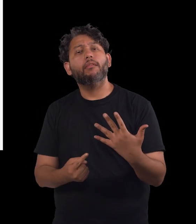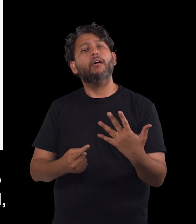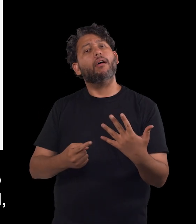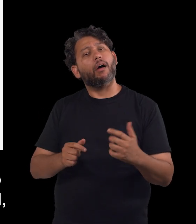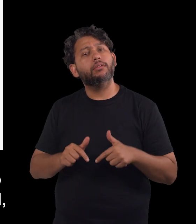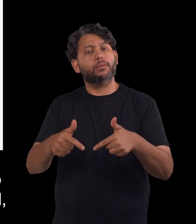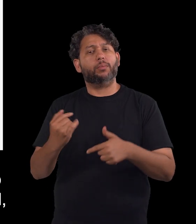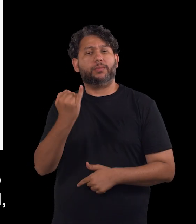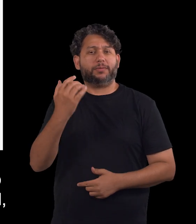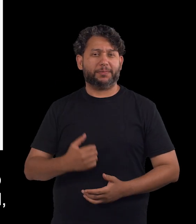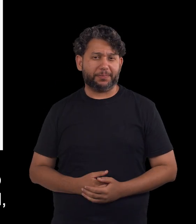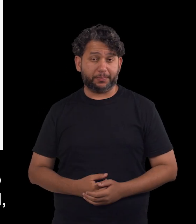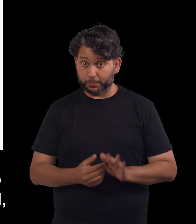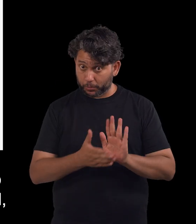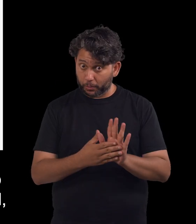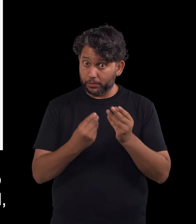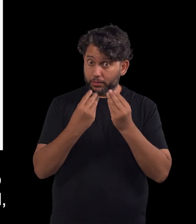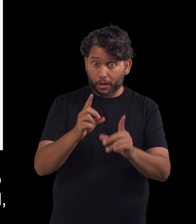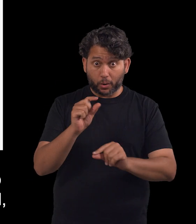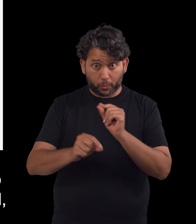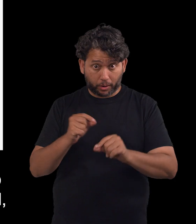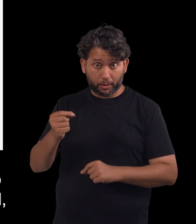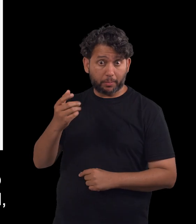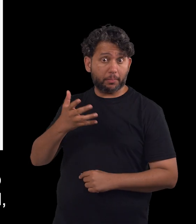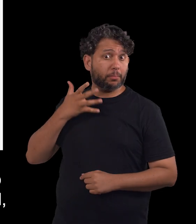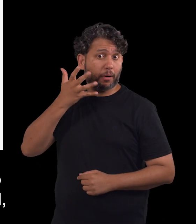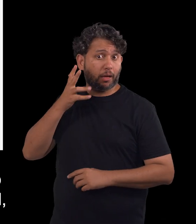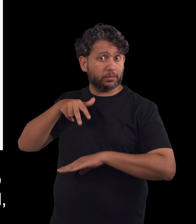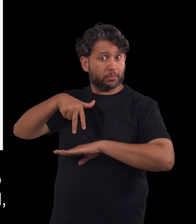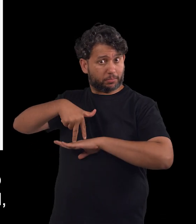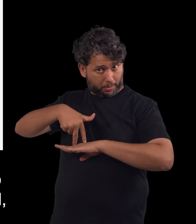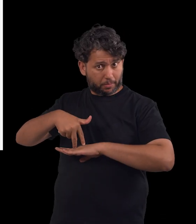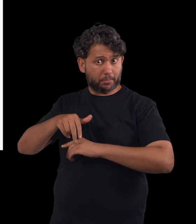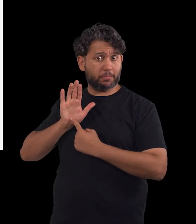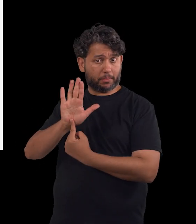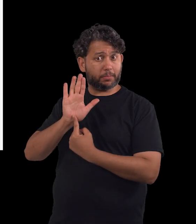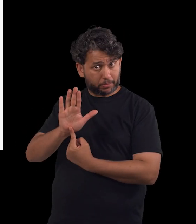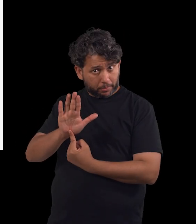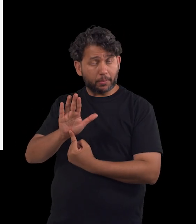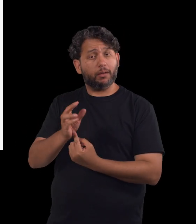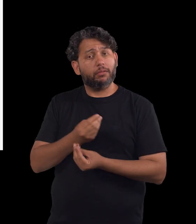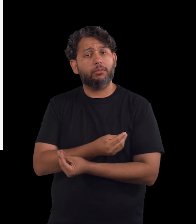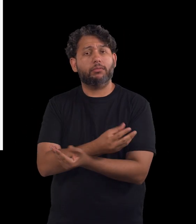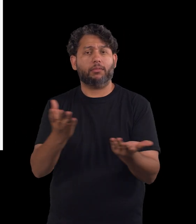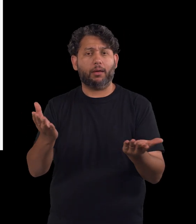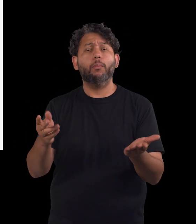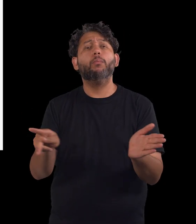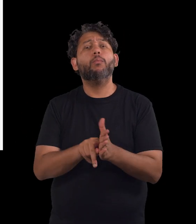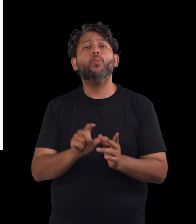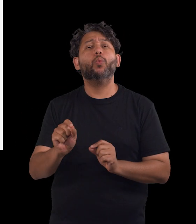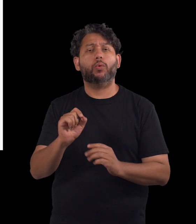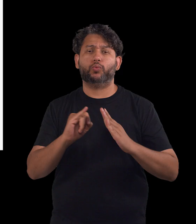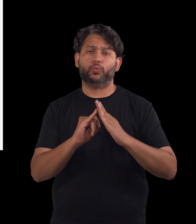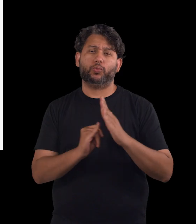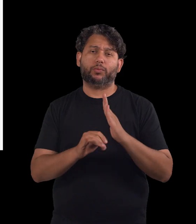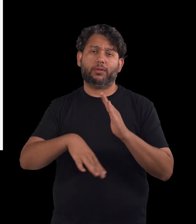importantes. A proposta é disponibilizar o conteúdo da apresentação desse projeto cultural, principalmente para atender